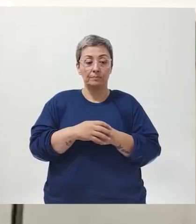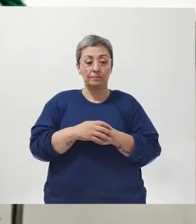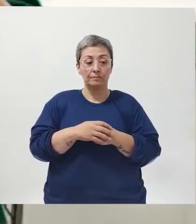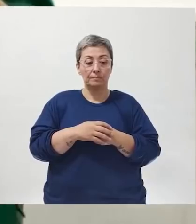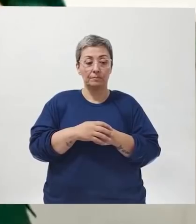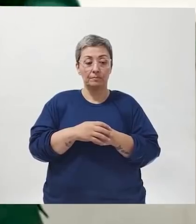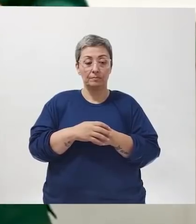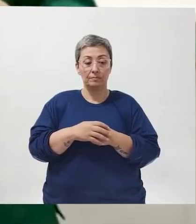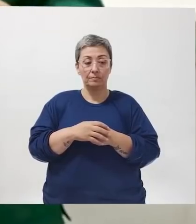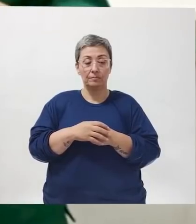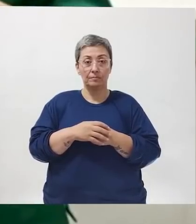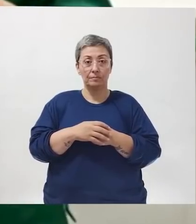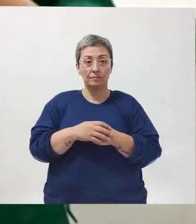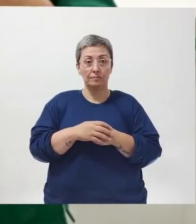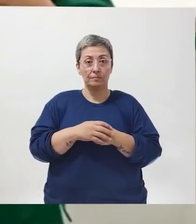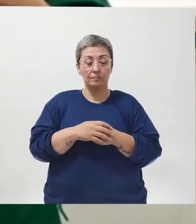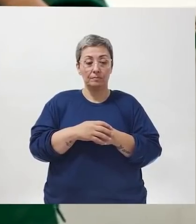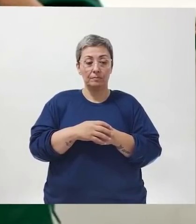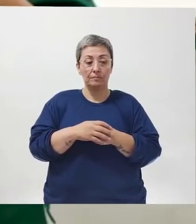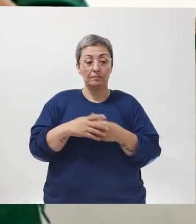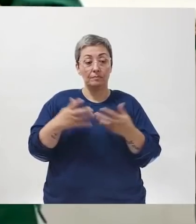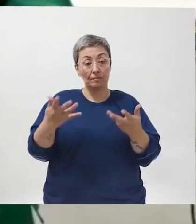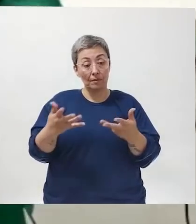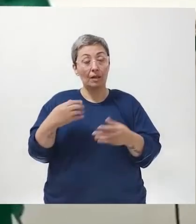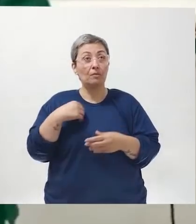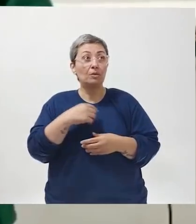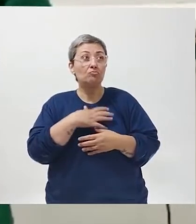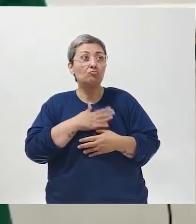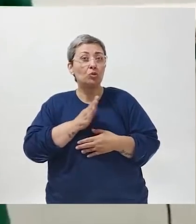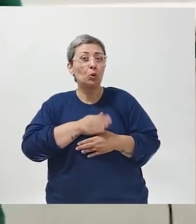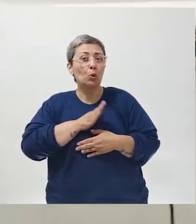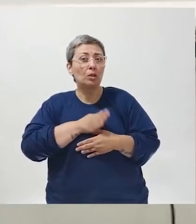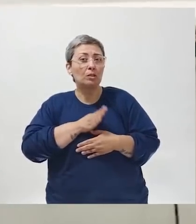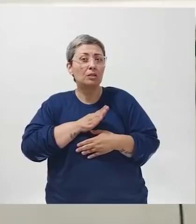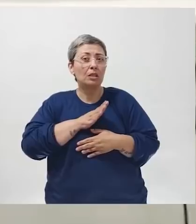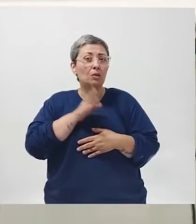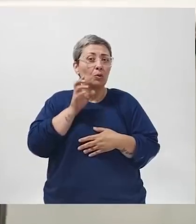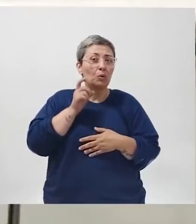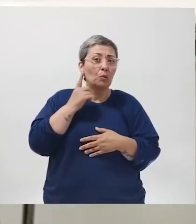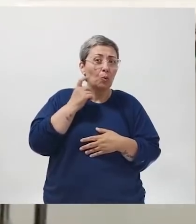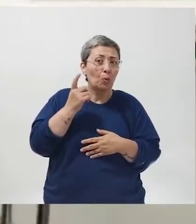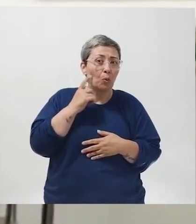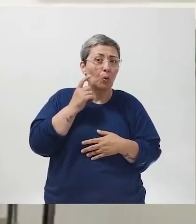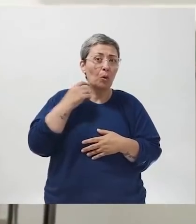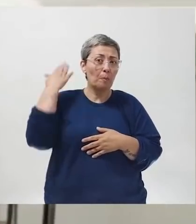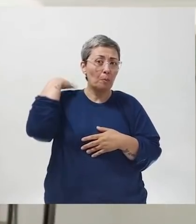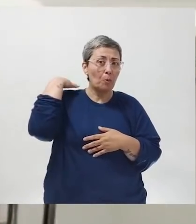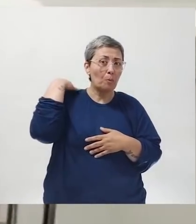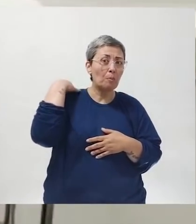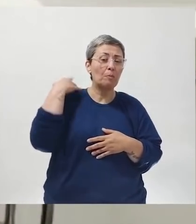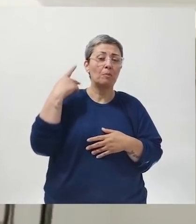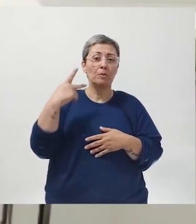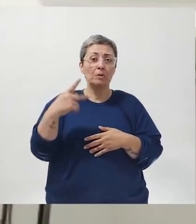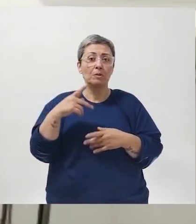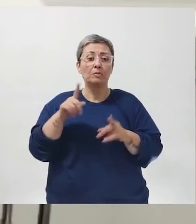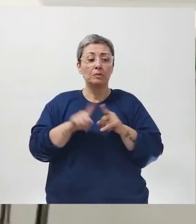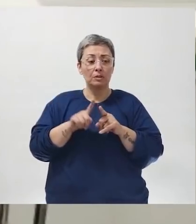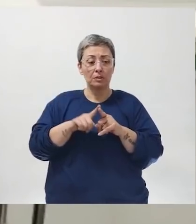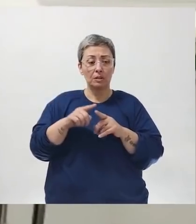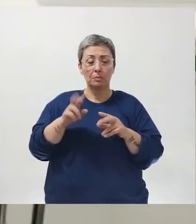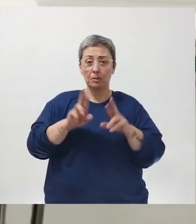Ele escuta o coração, escuta o pulmão, examina a barriguinha para ver se está